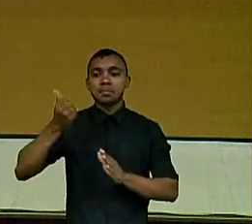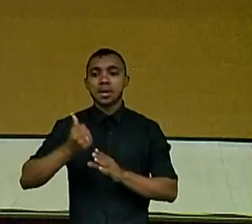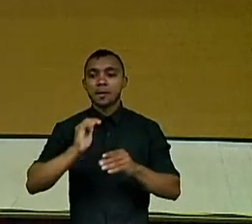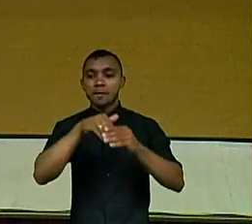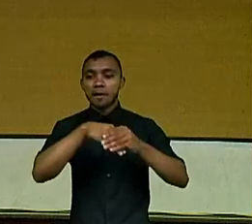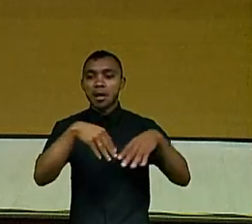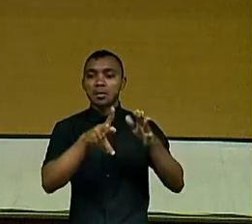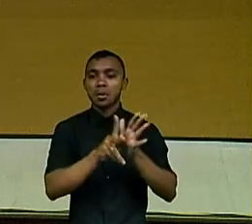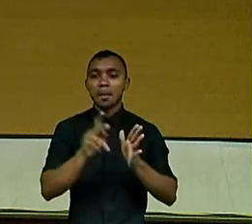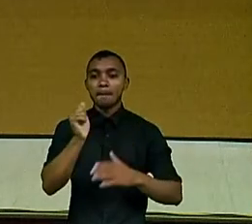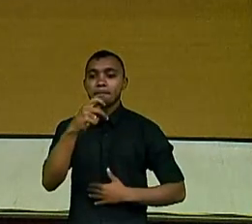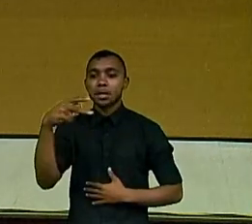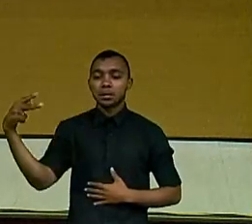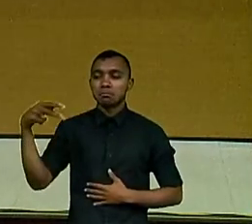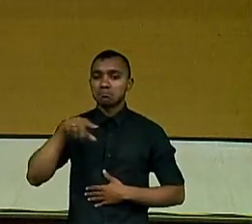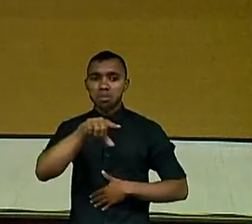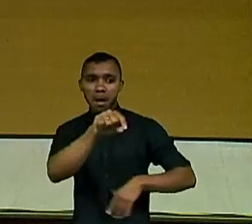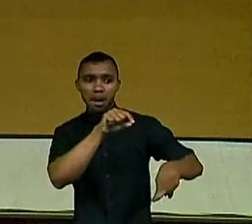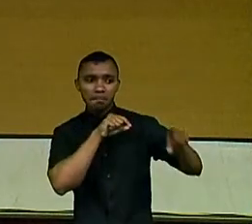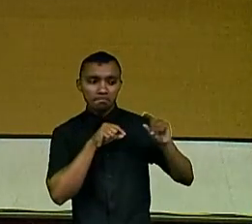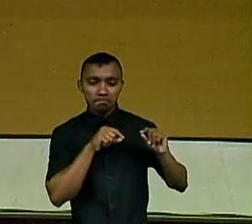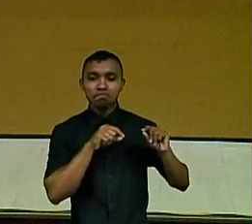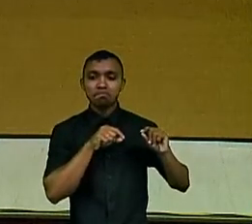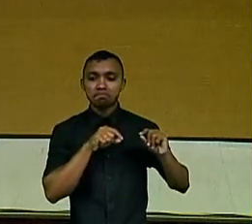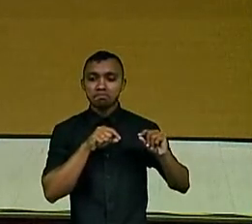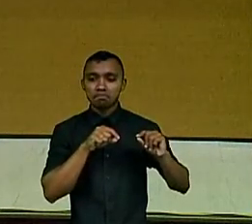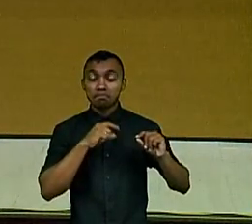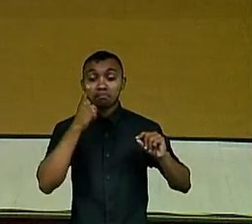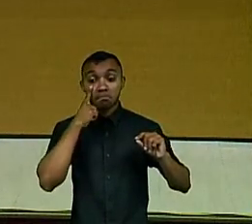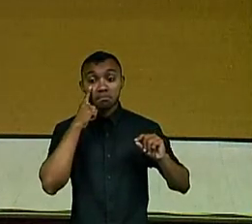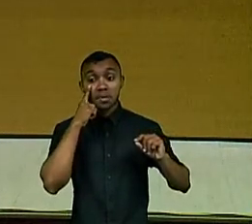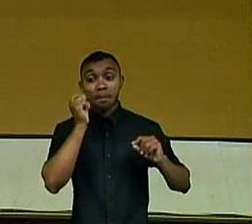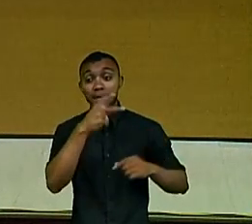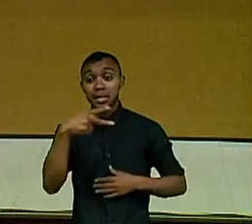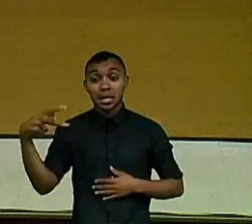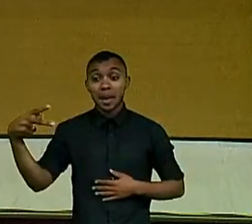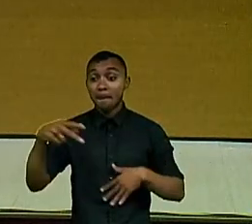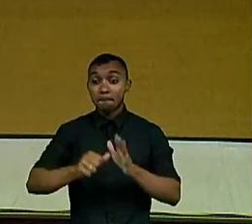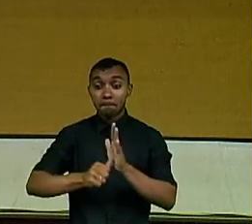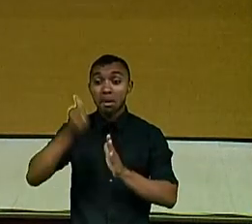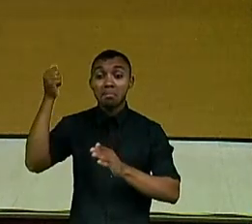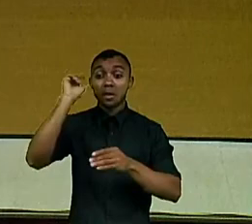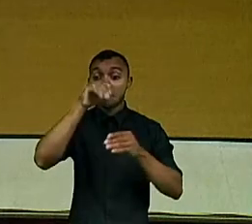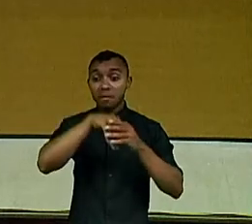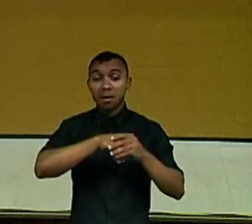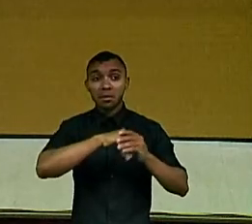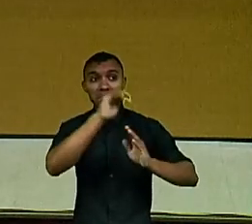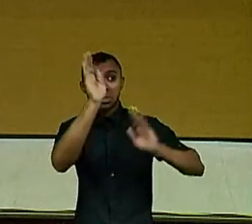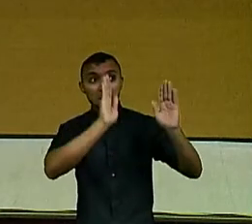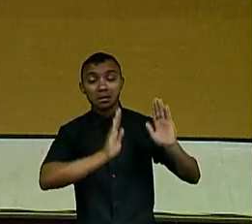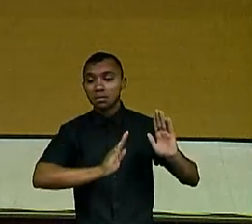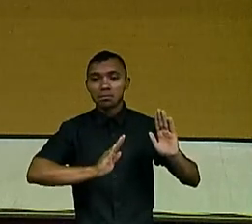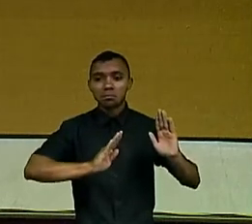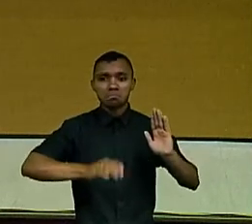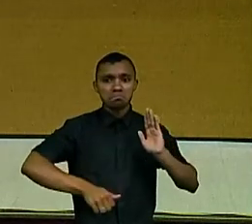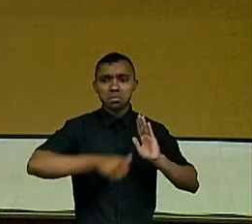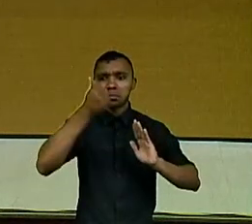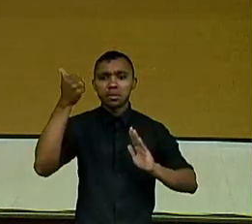presidente primeira eleição direta para presidente depois de quase